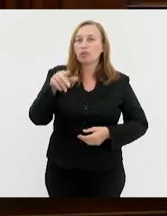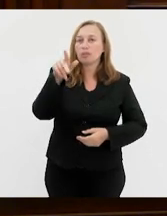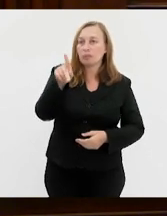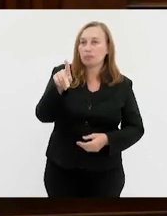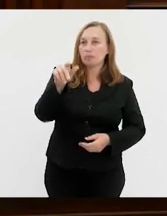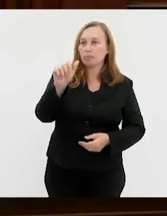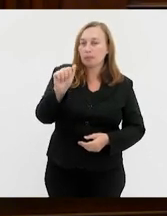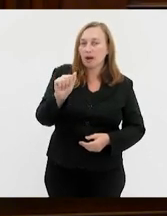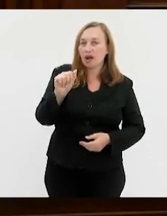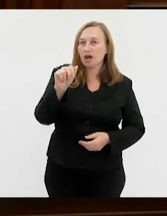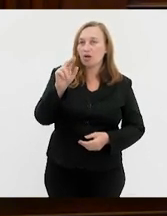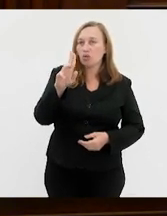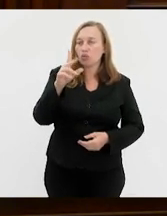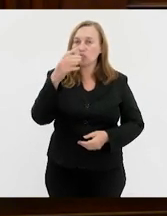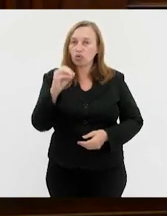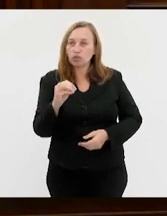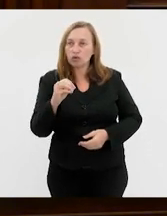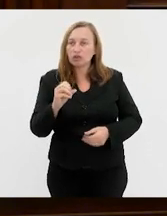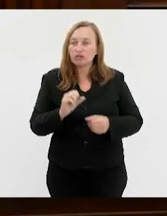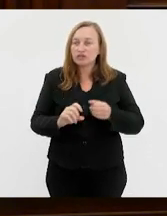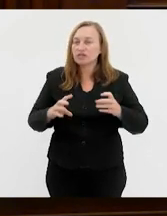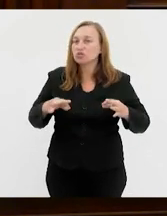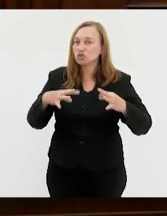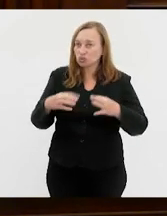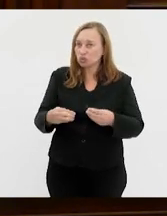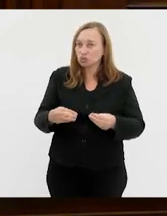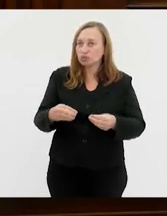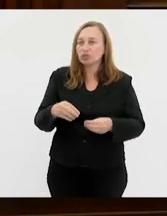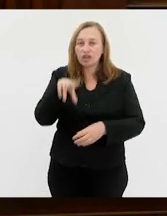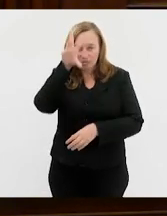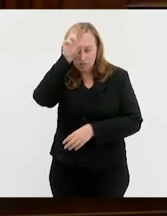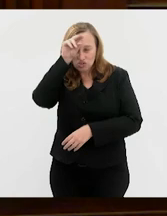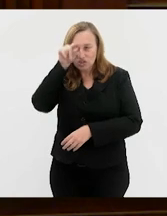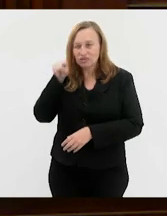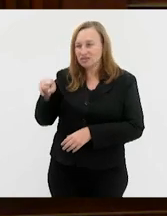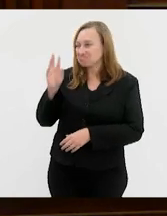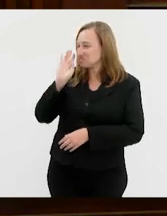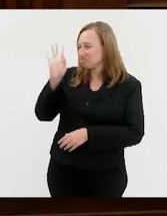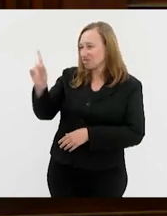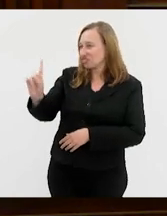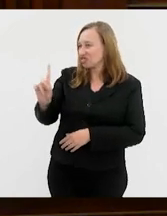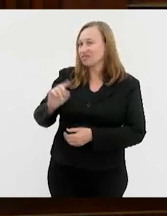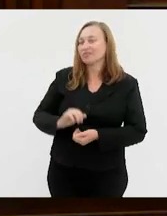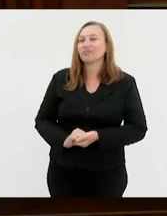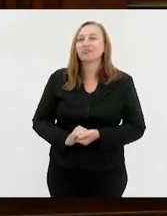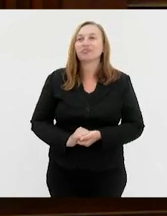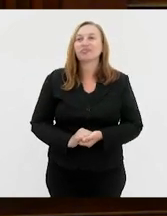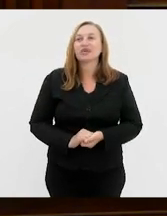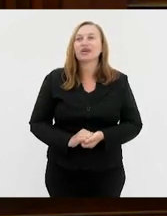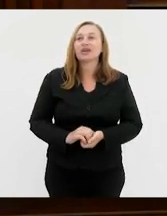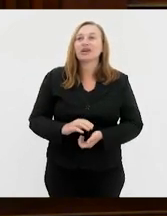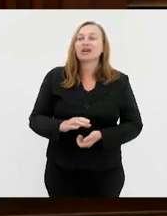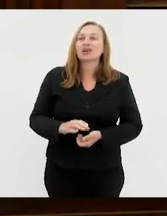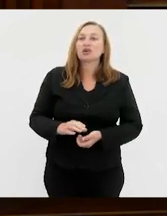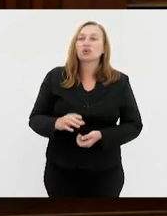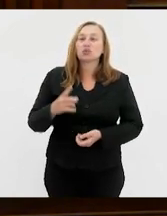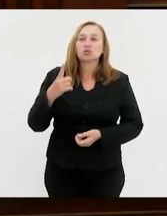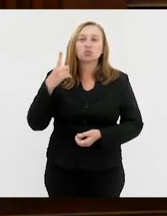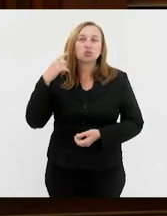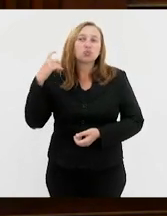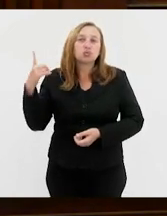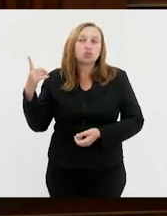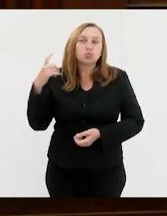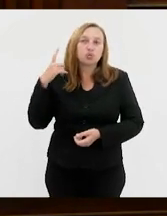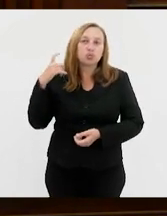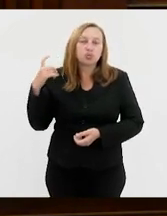pintamos e bordamos em Mesquita, aí, Major Paulo, vocês nem imaginam. Carreta de som lá, ele meteu-lhe a arma